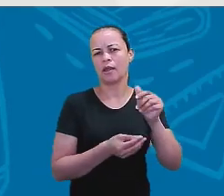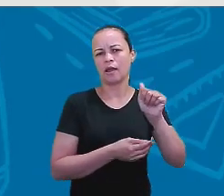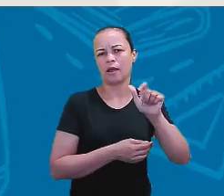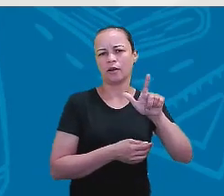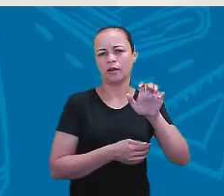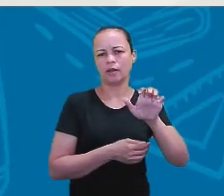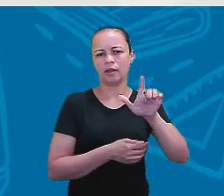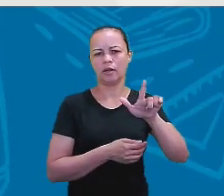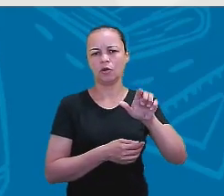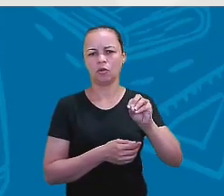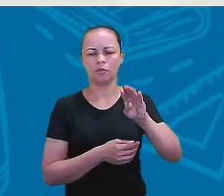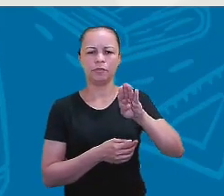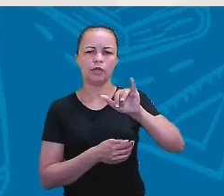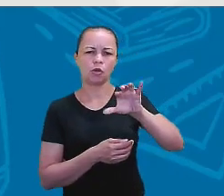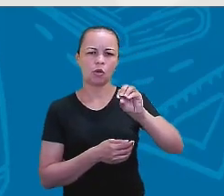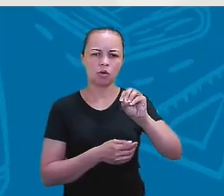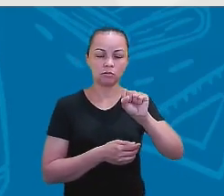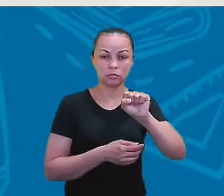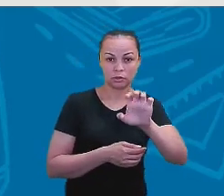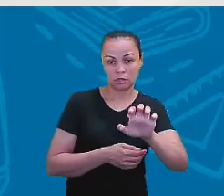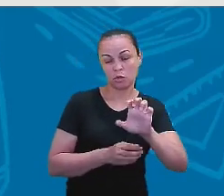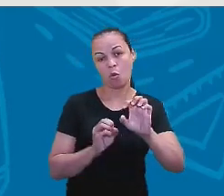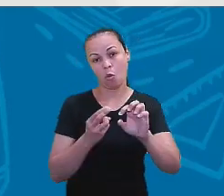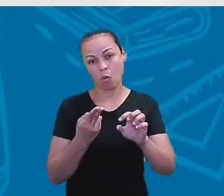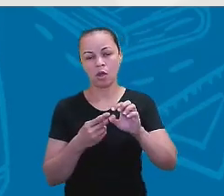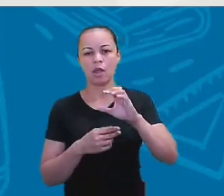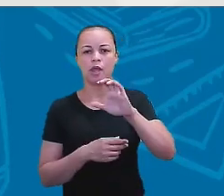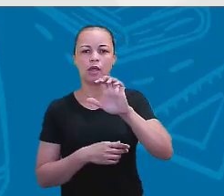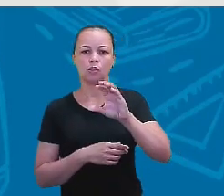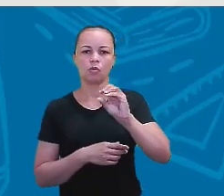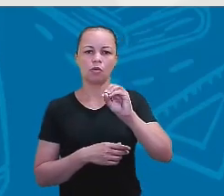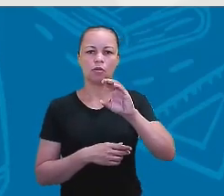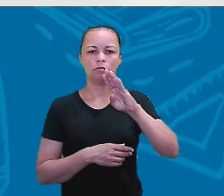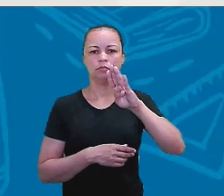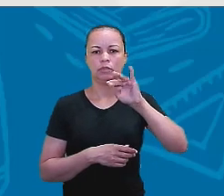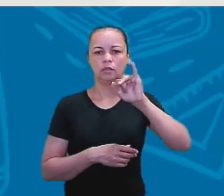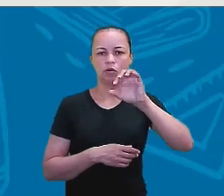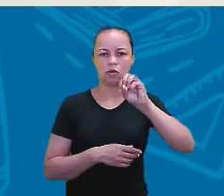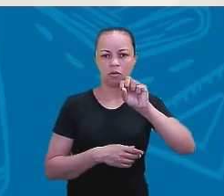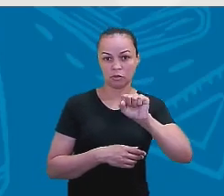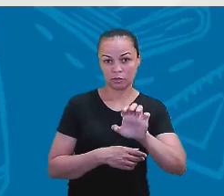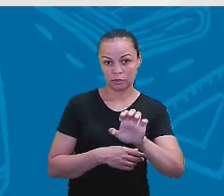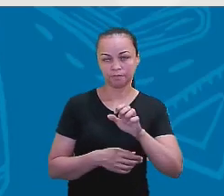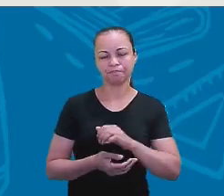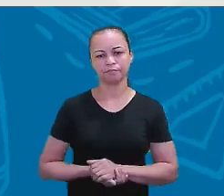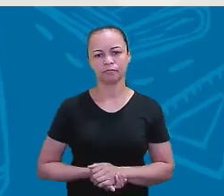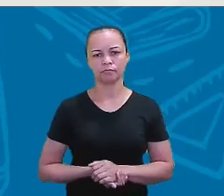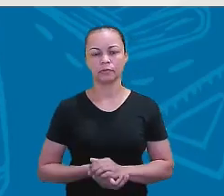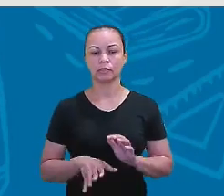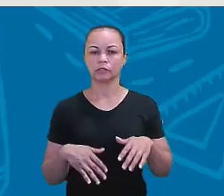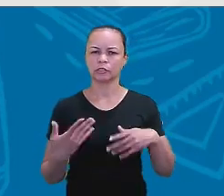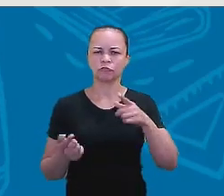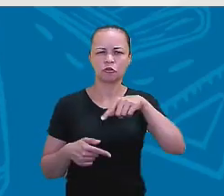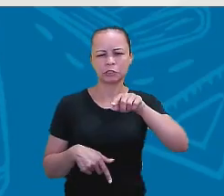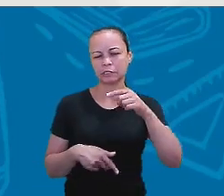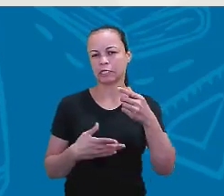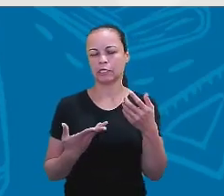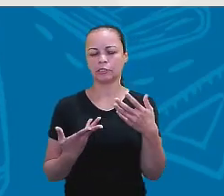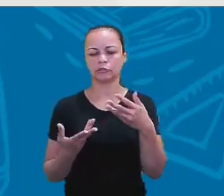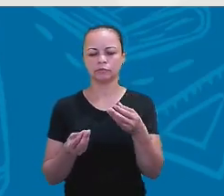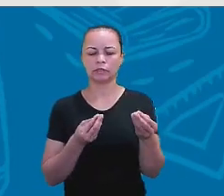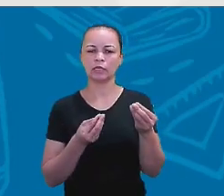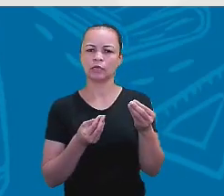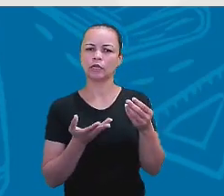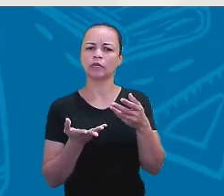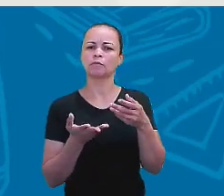você, gatinha, falando isso, o gatão vai dizer, poxa, como ela é inteligente. Talvez você, bonitão, chegando lá dizendo assim, você sabe o que